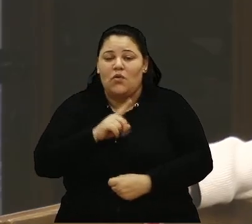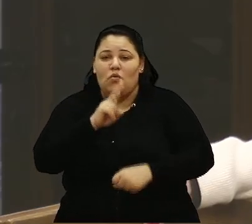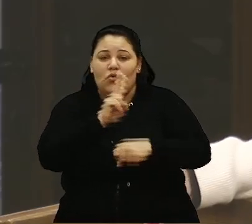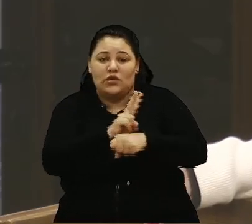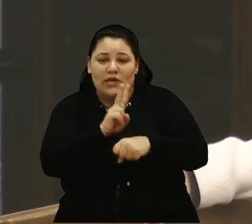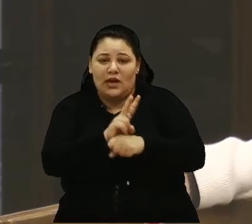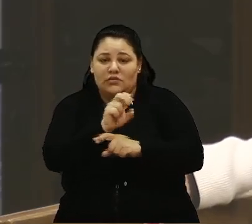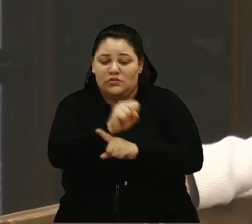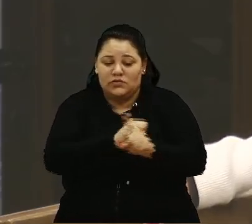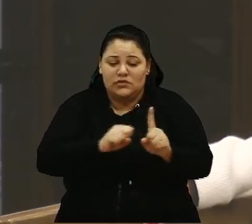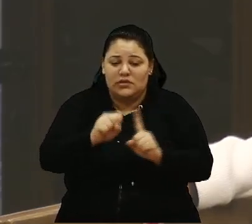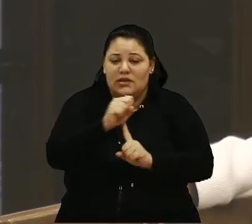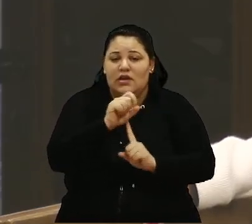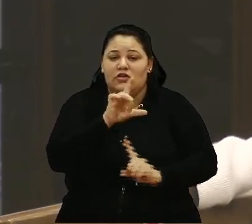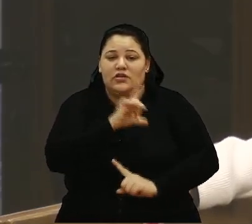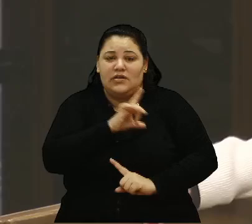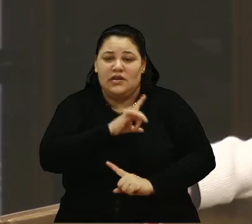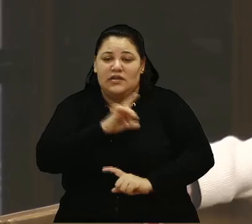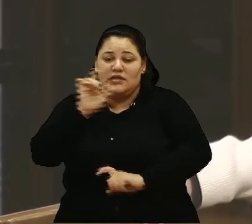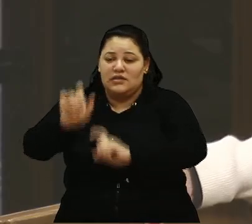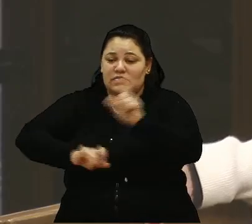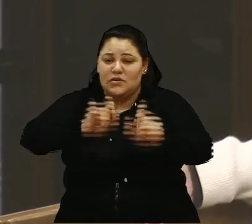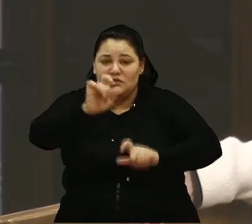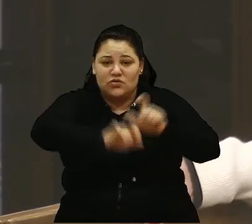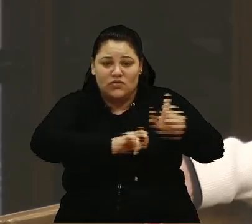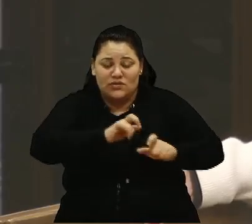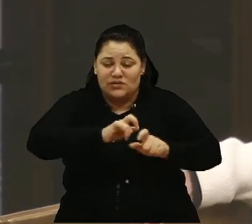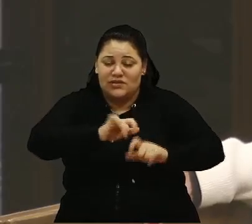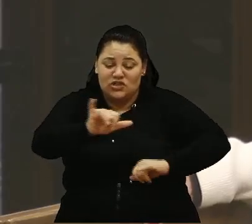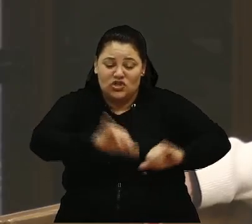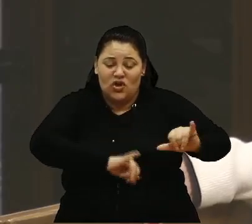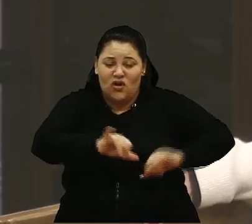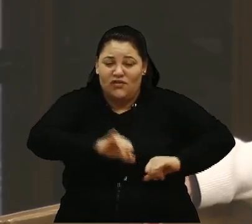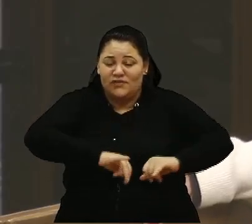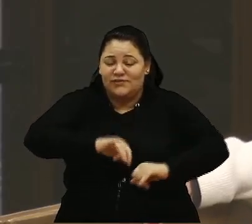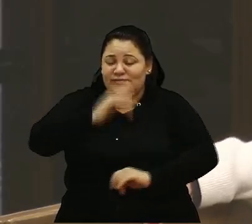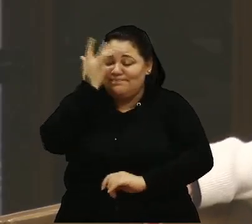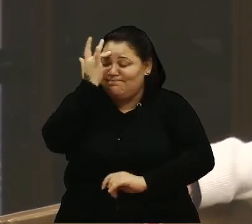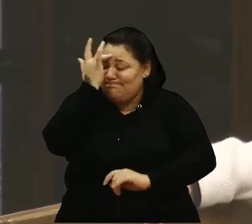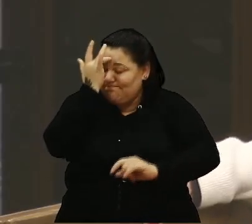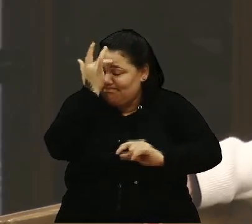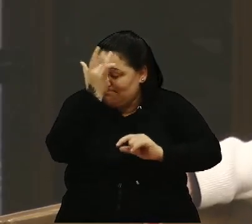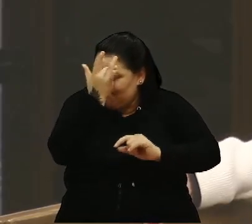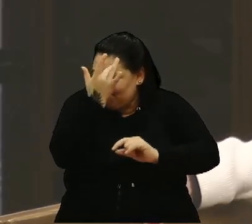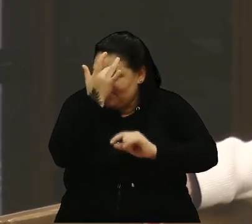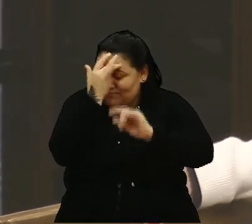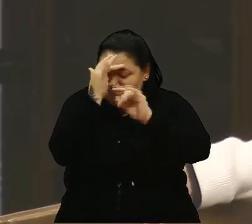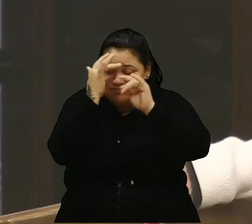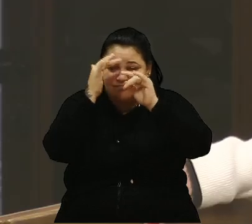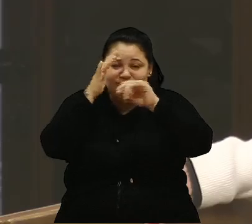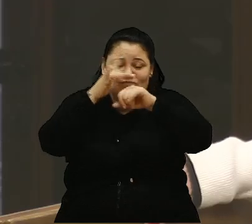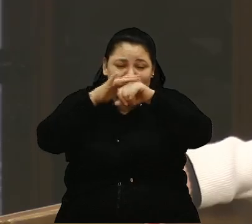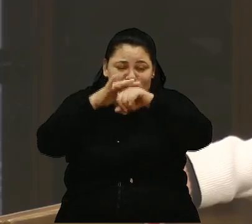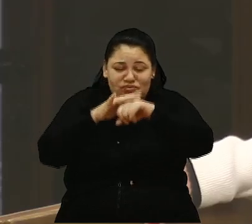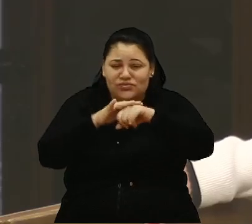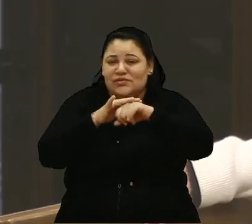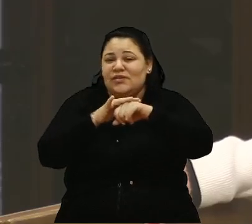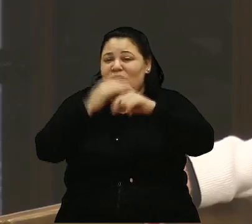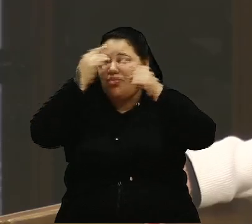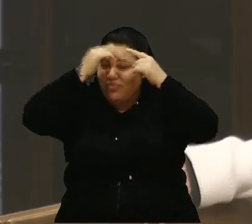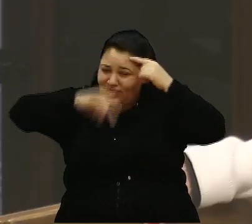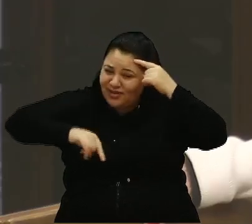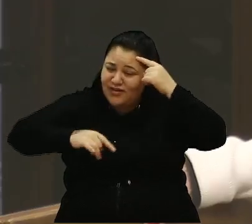tem frente às pessoas que sofrem de algum adoecimento mental. Como que a gente acolhe essas pessoas? Como que os nossos